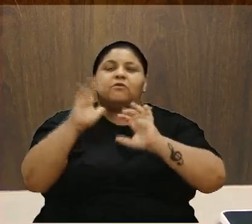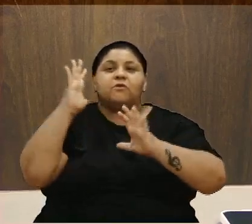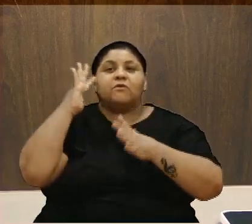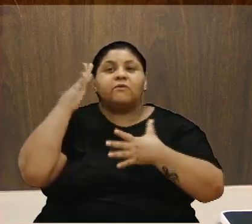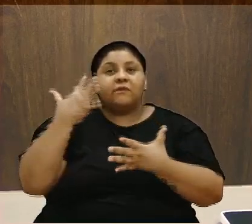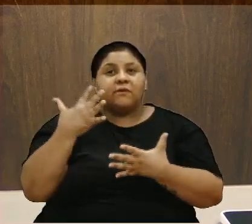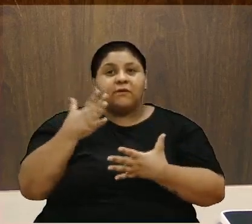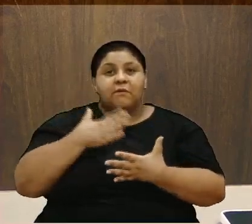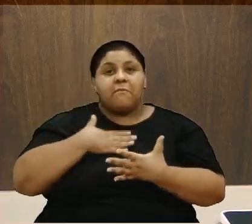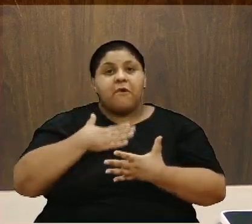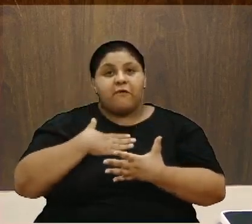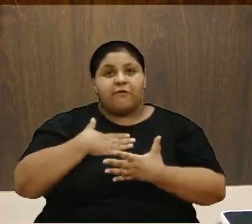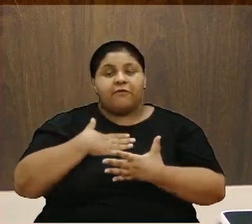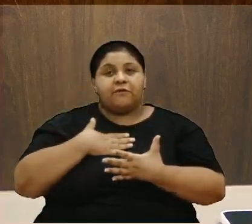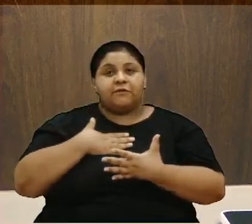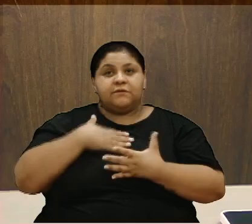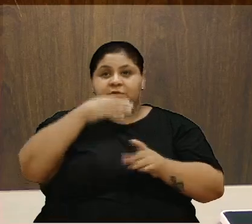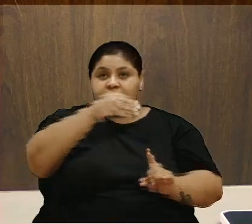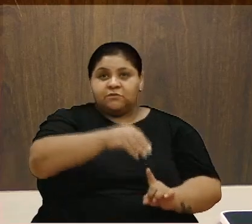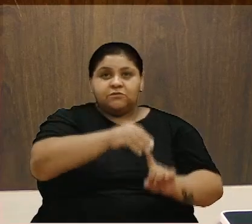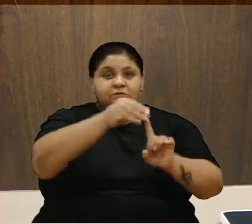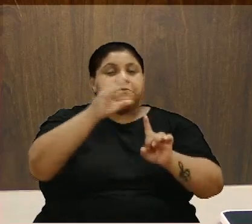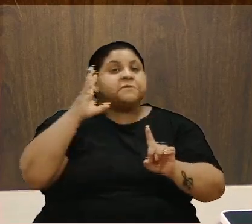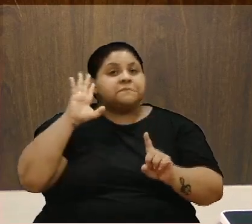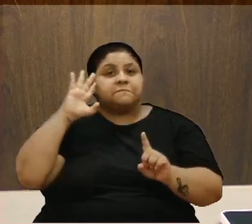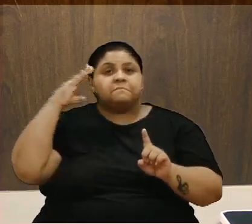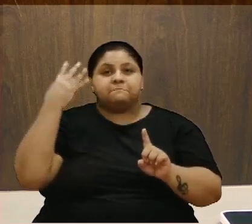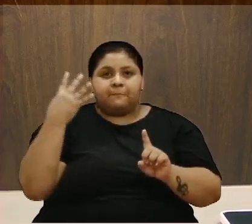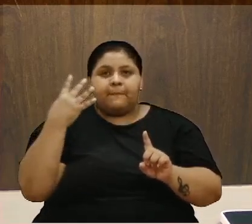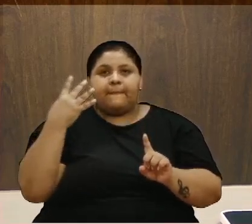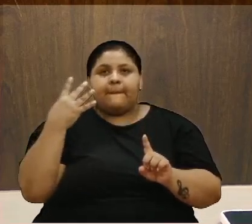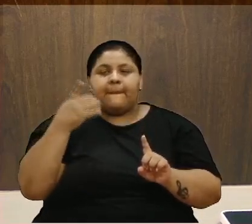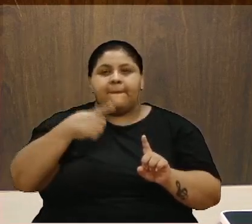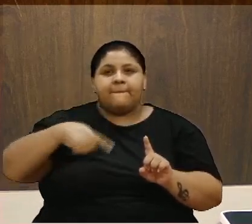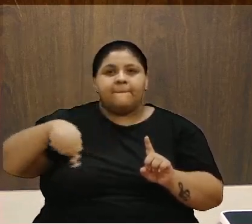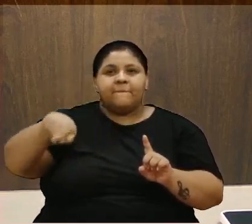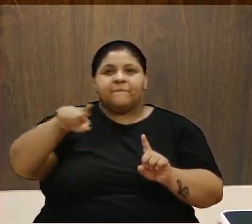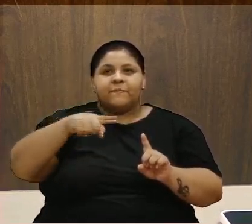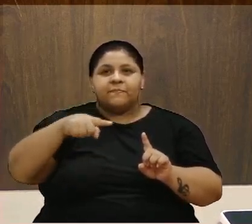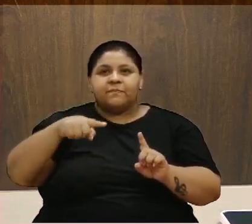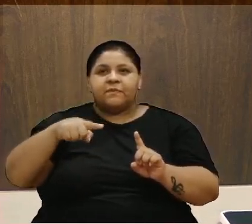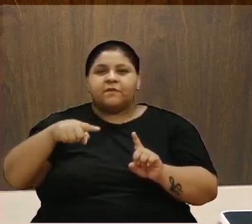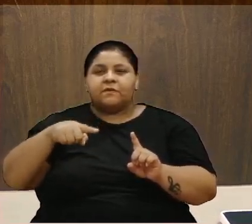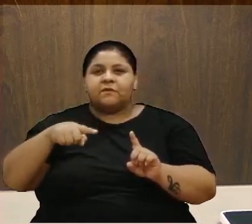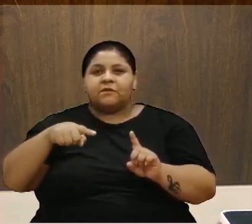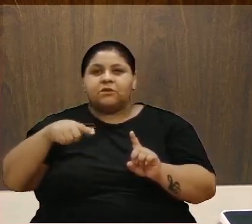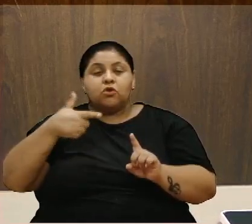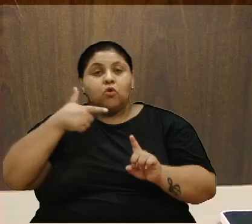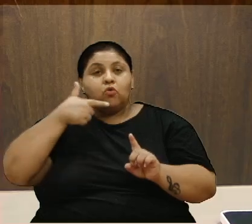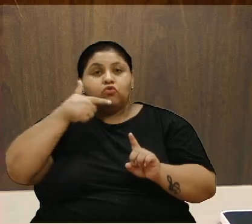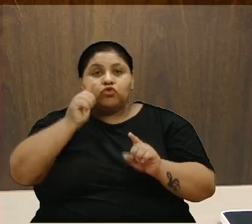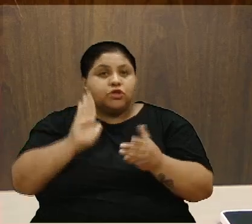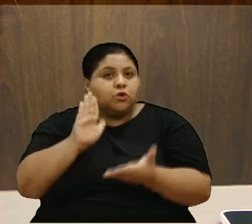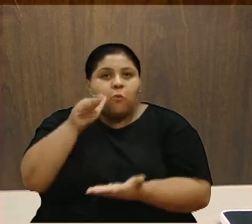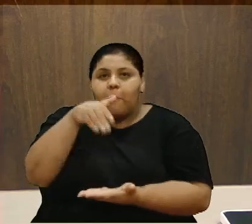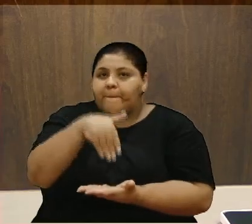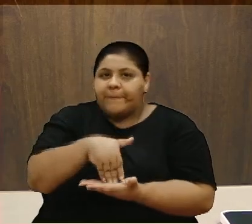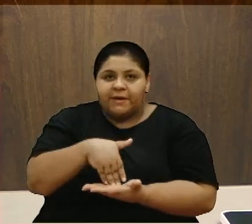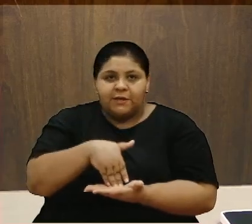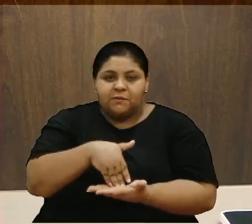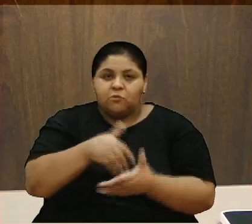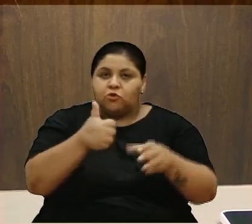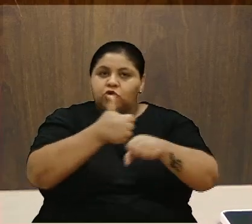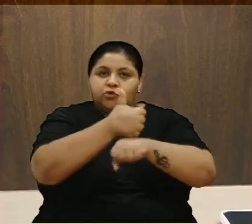soluções, para mim, uma das principais soluções é a gente chegar, pelo menos, no mínimo, de profissionais habilitados